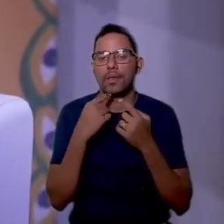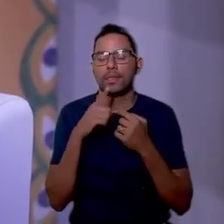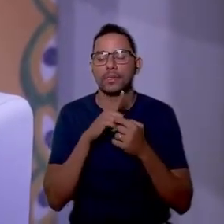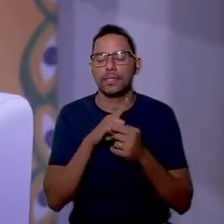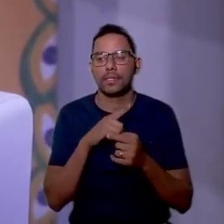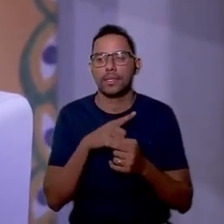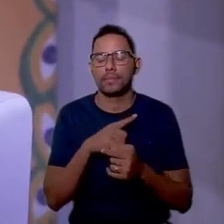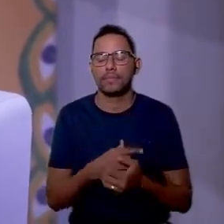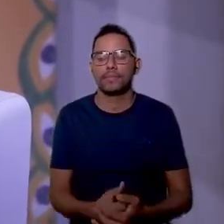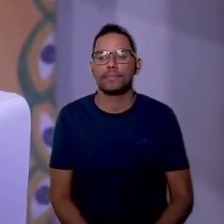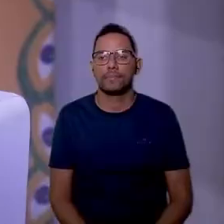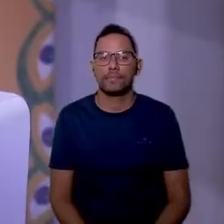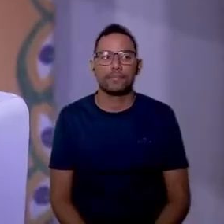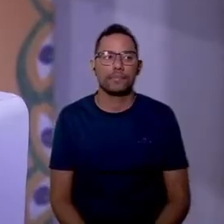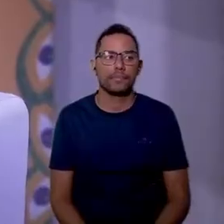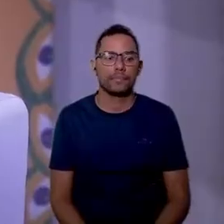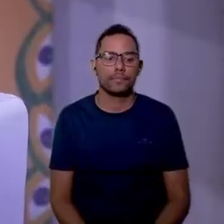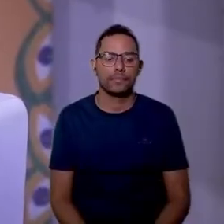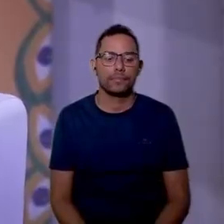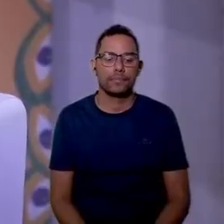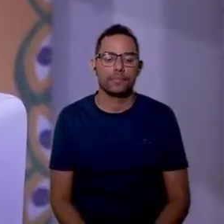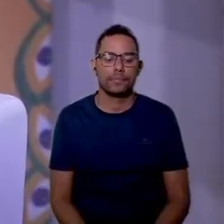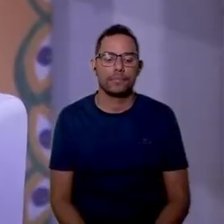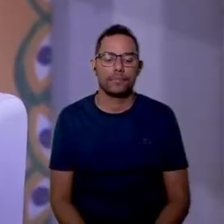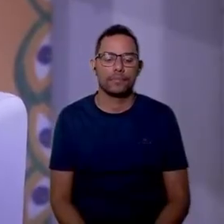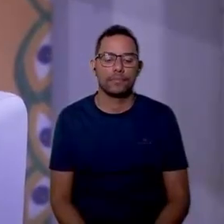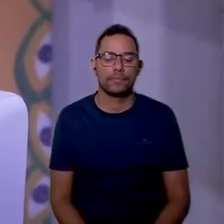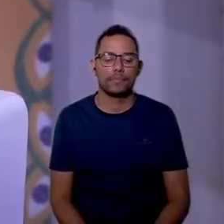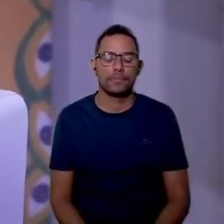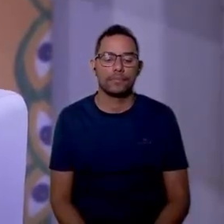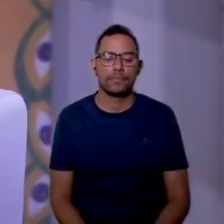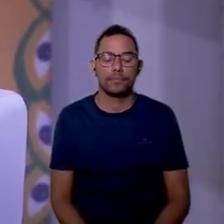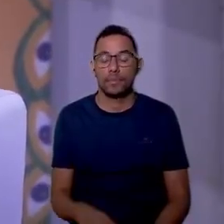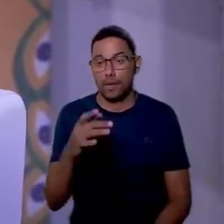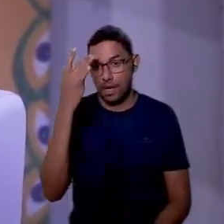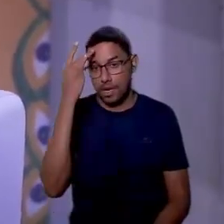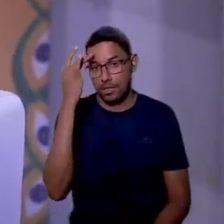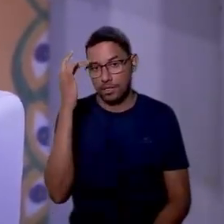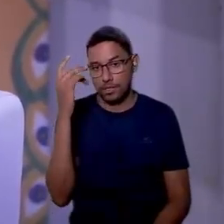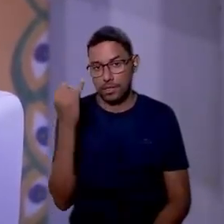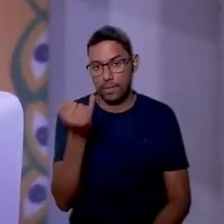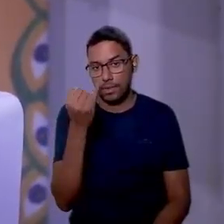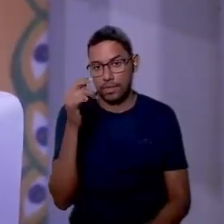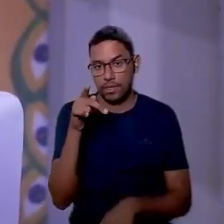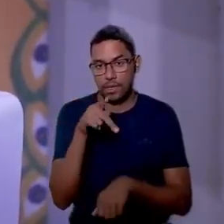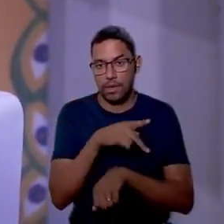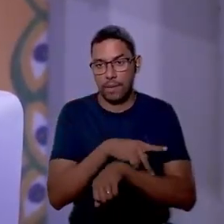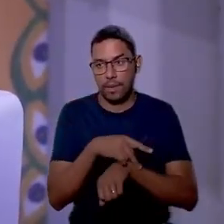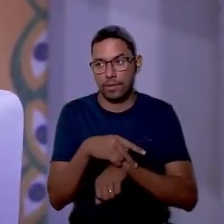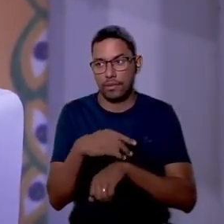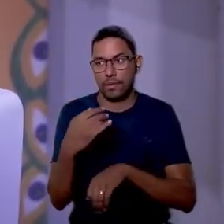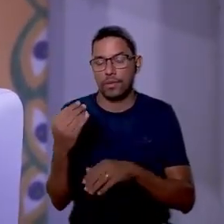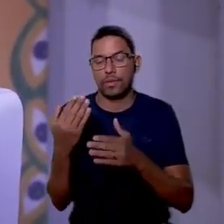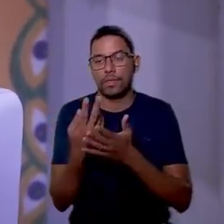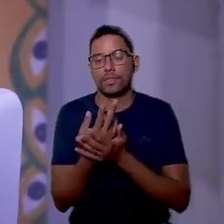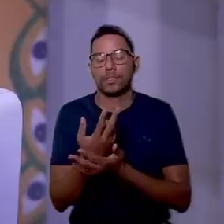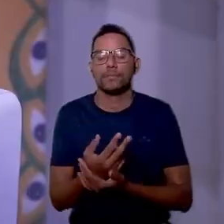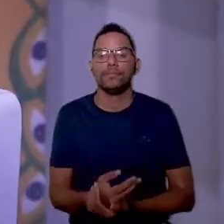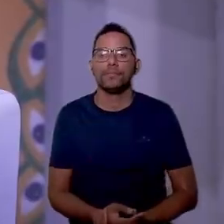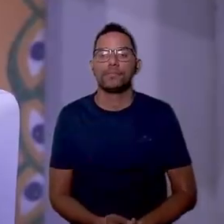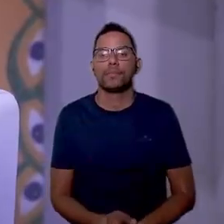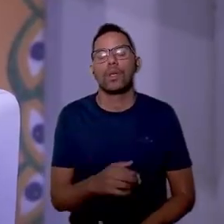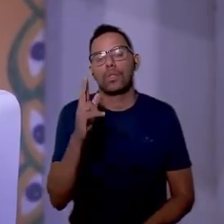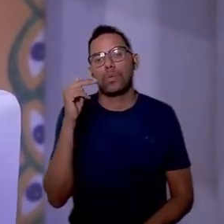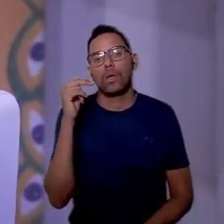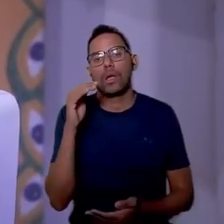tem. A gente tem conversado com as empresas, uma coisa importante, que eu acho que aqui em Paracatu está acontecendo naturalmente. A gente nunca